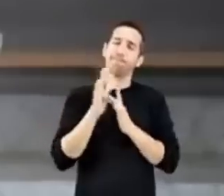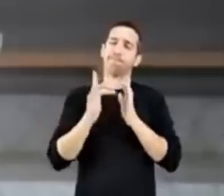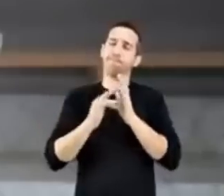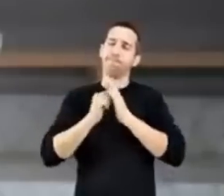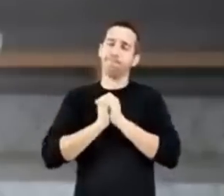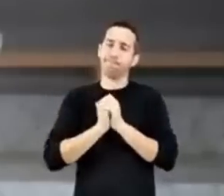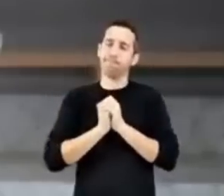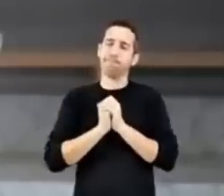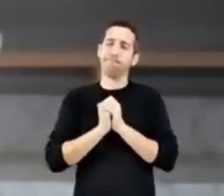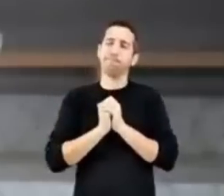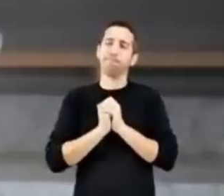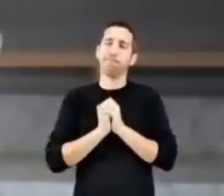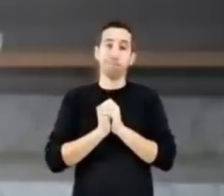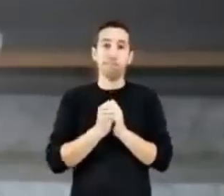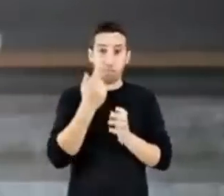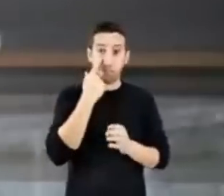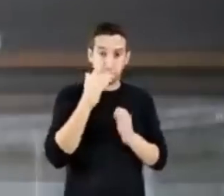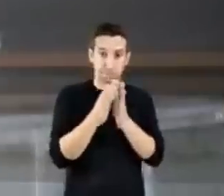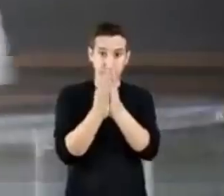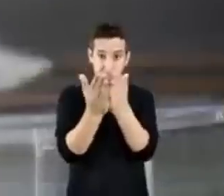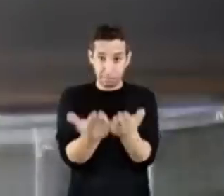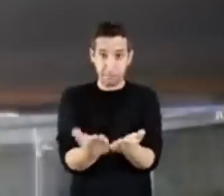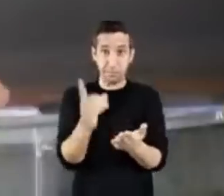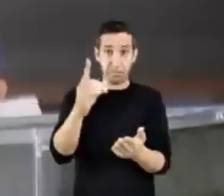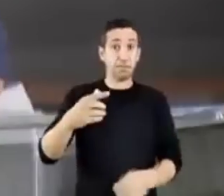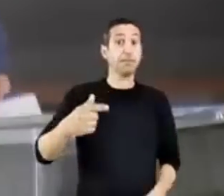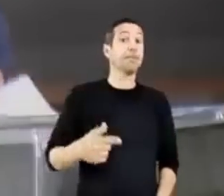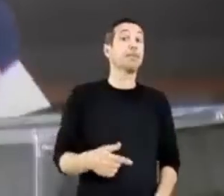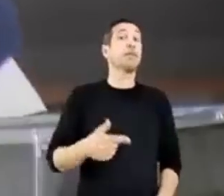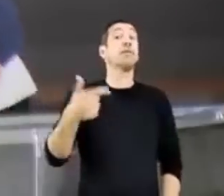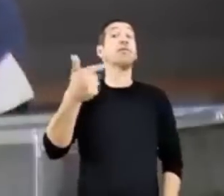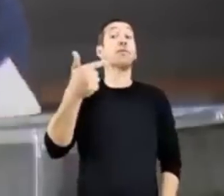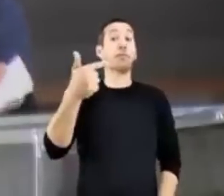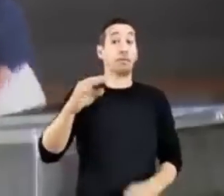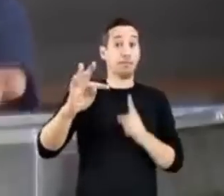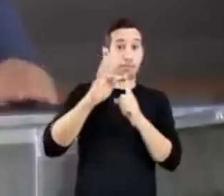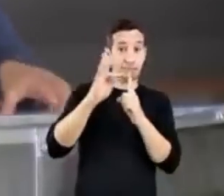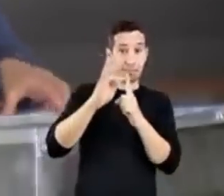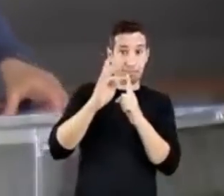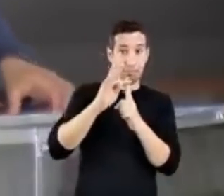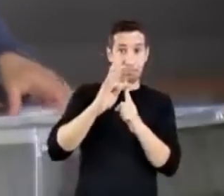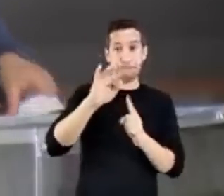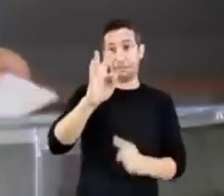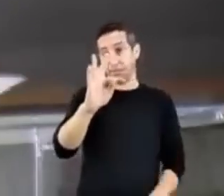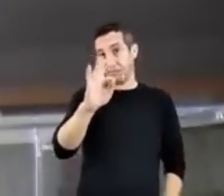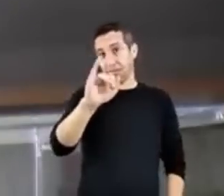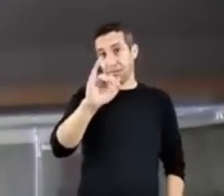e Amém vamos abrir a Bíblia em segunda Timóteo nós vamos ver alguns versos